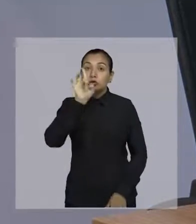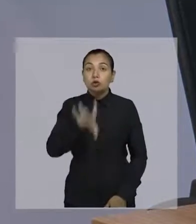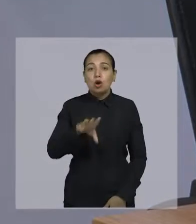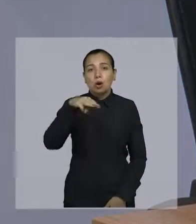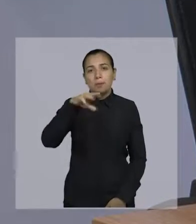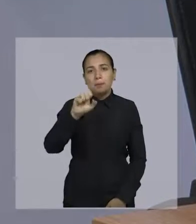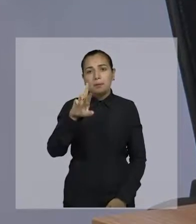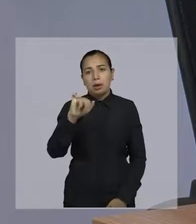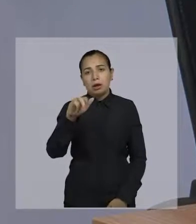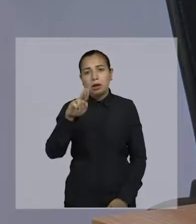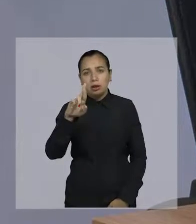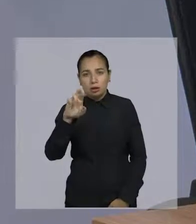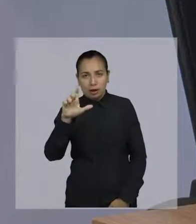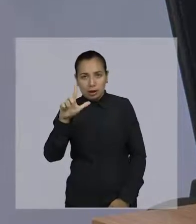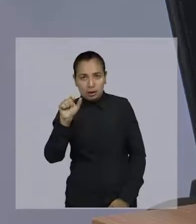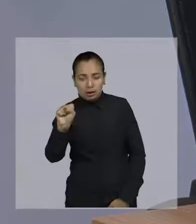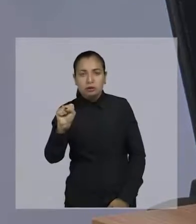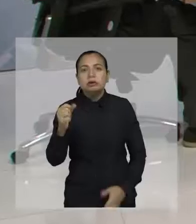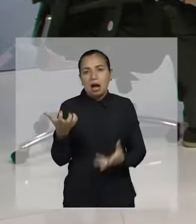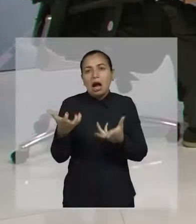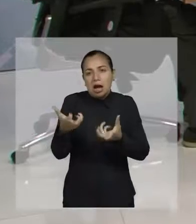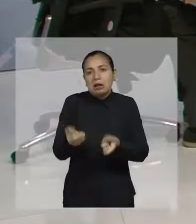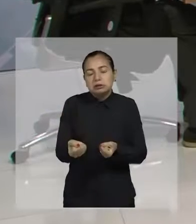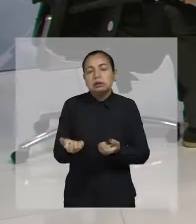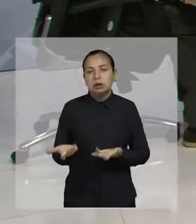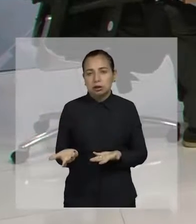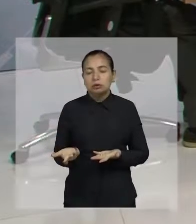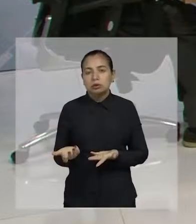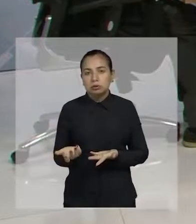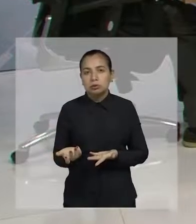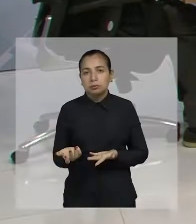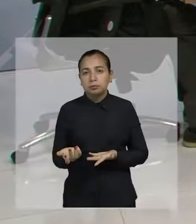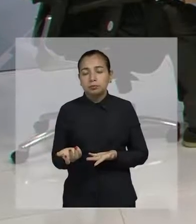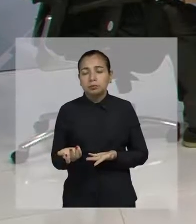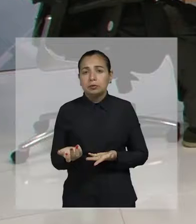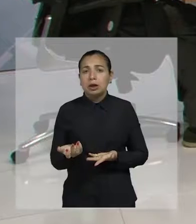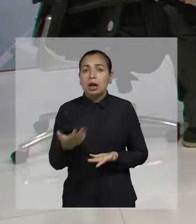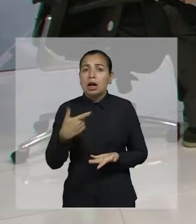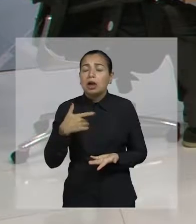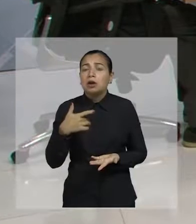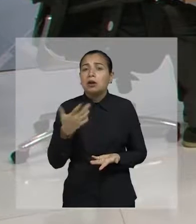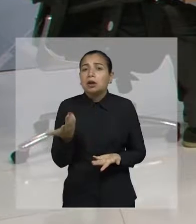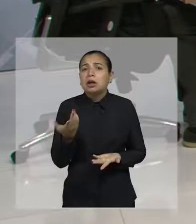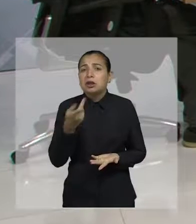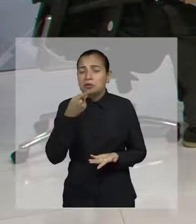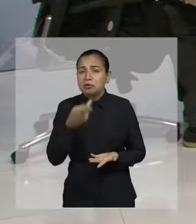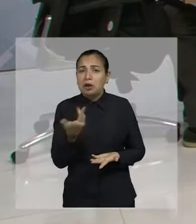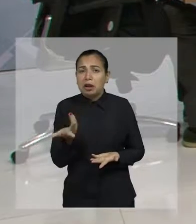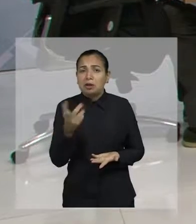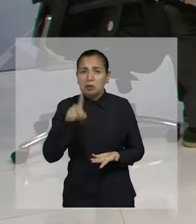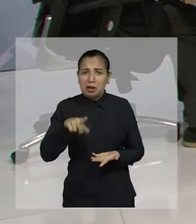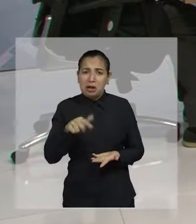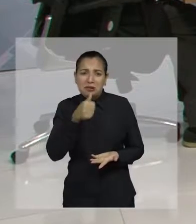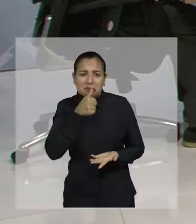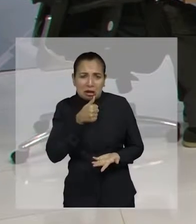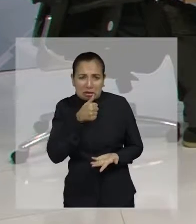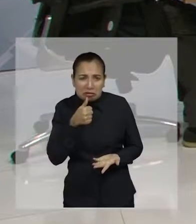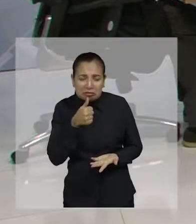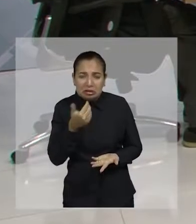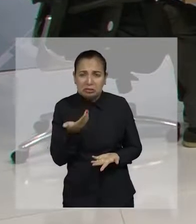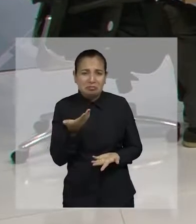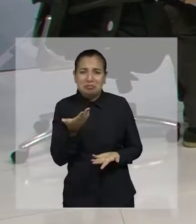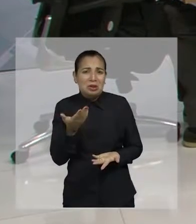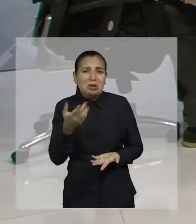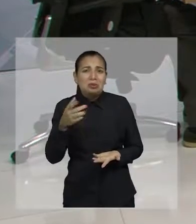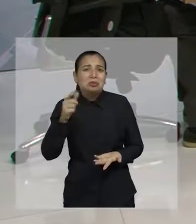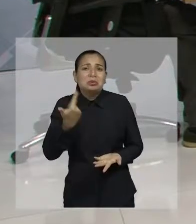aceitou ir para esta contenda e que eu nem posso dizer que é um sacrifício, porque não há nem parâmetro para isso, porque não